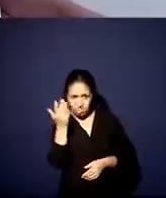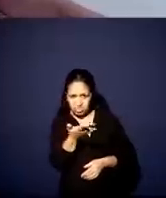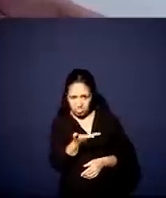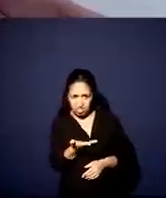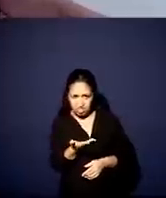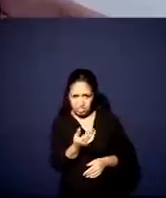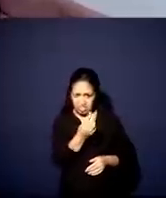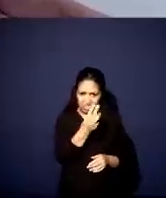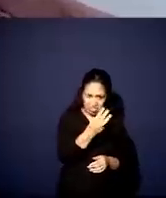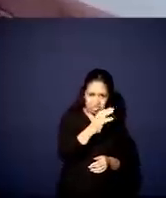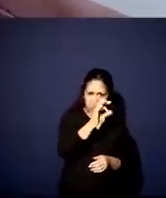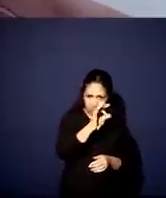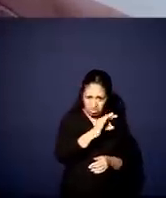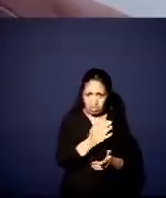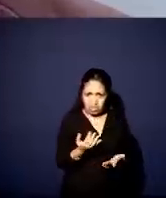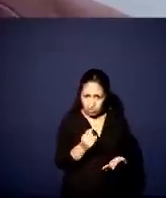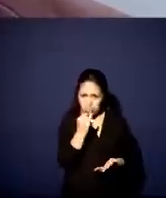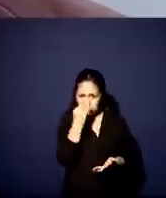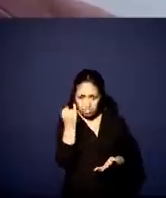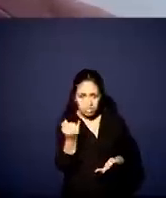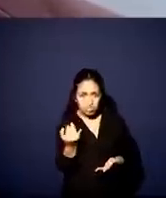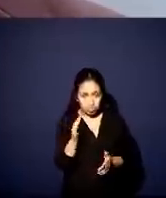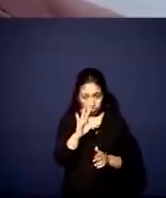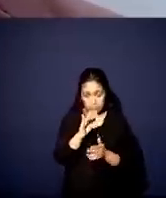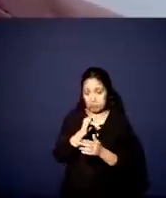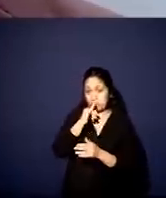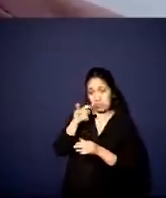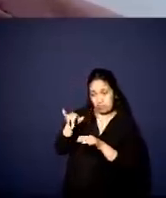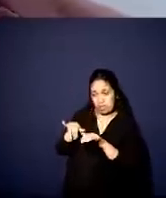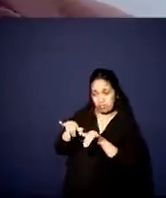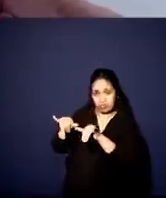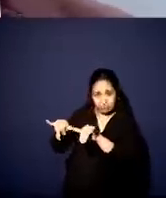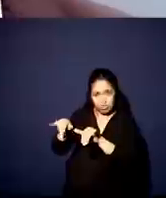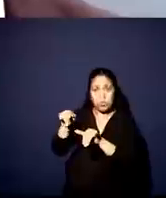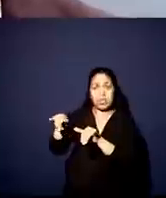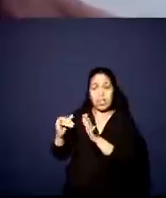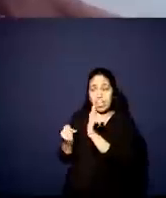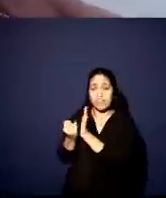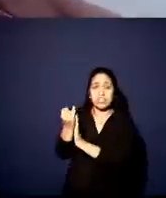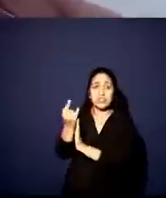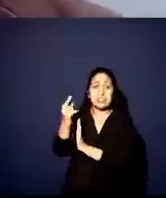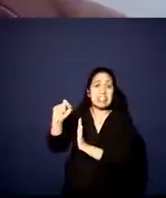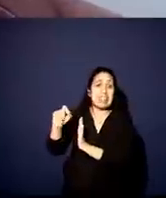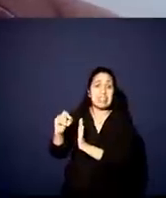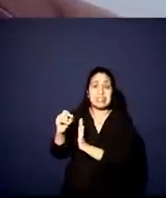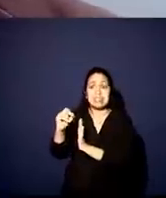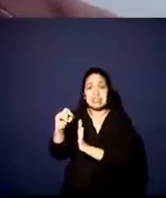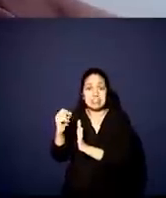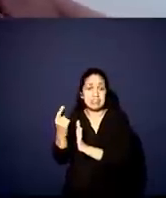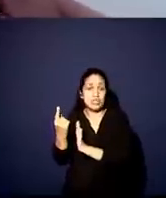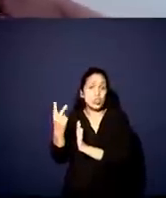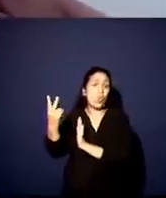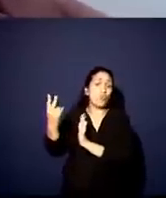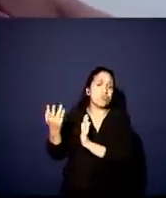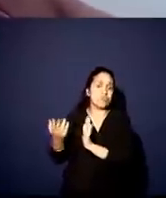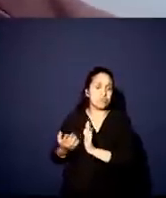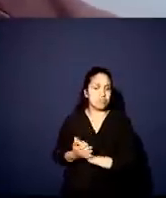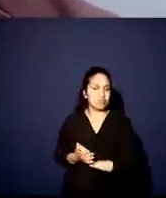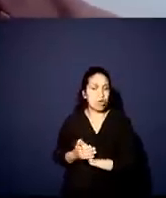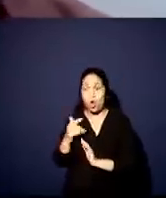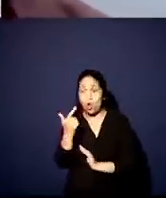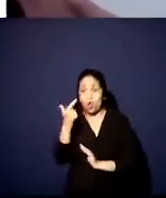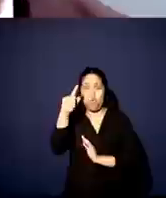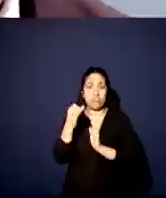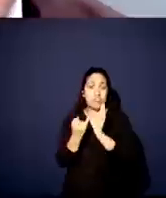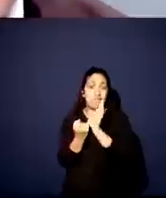de 3%? As pessoas do supermercado convivem com uma inflação de 10%, 12%. É outro tipo de